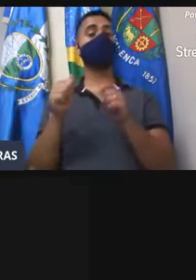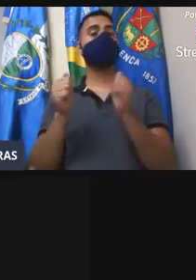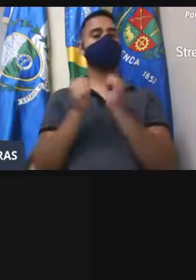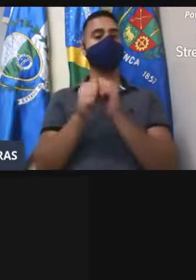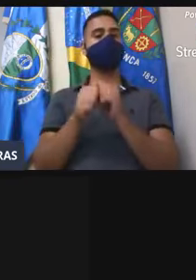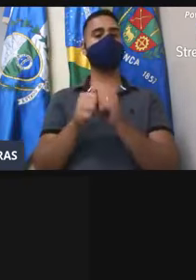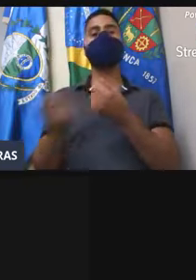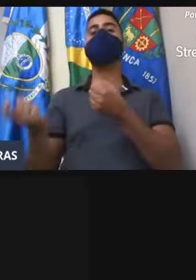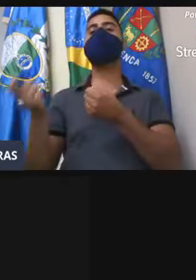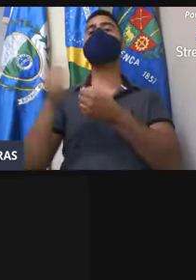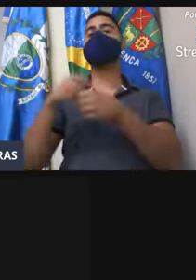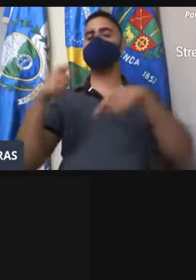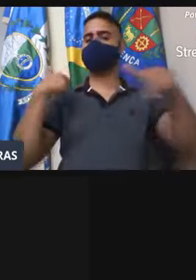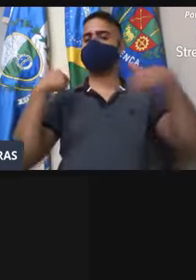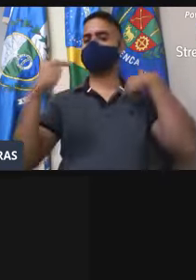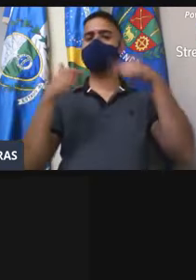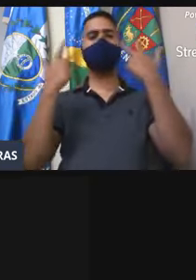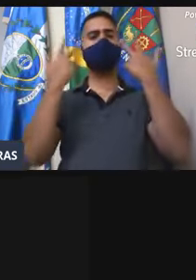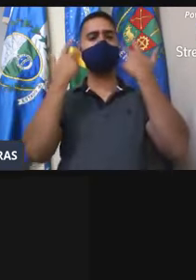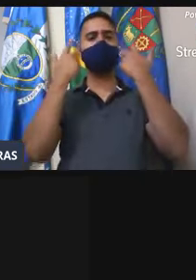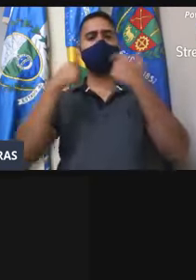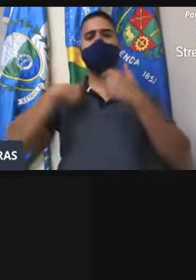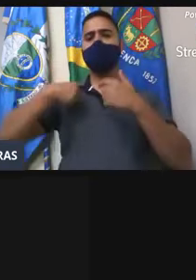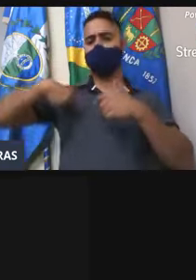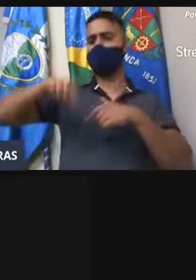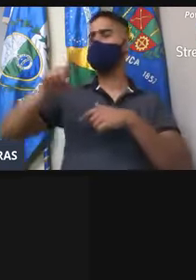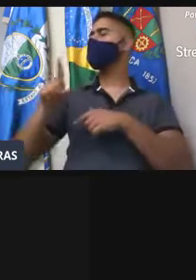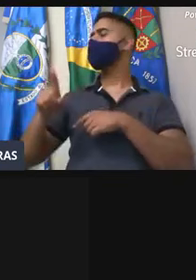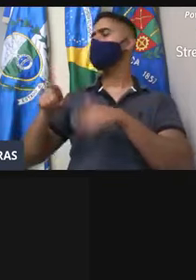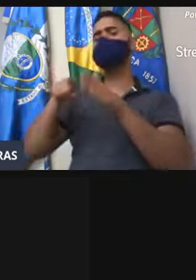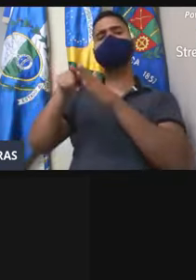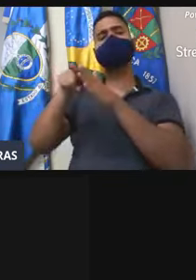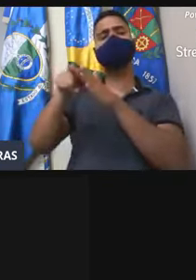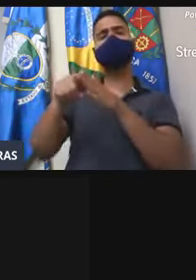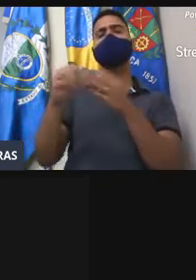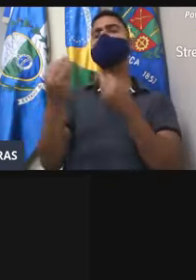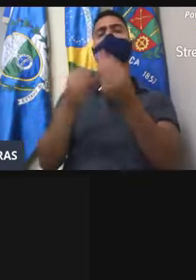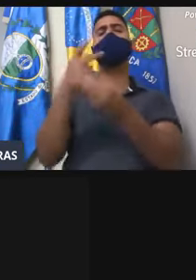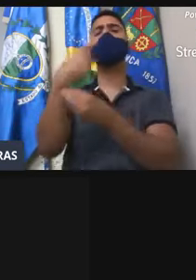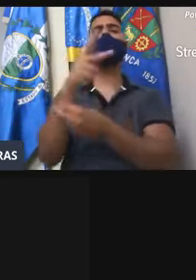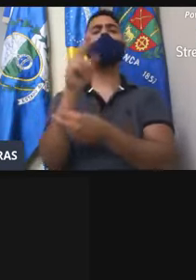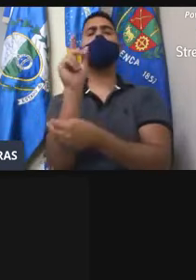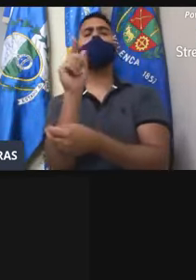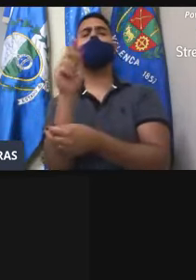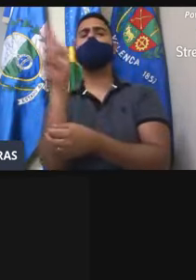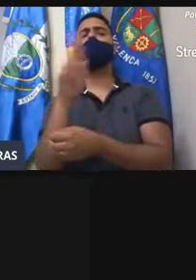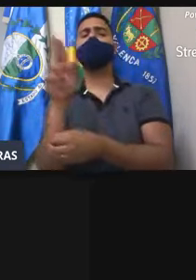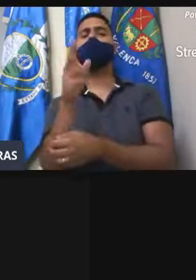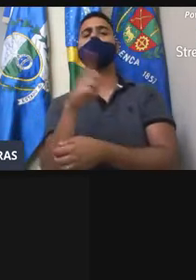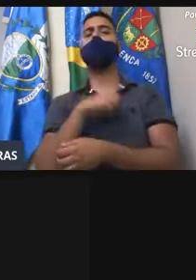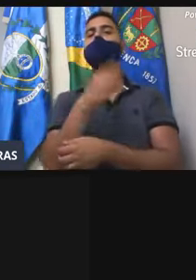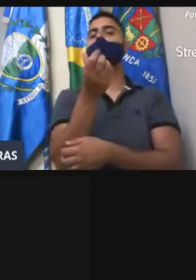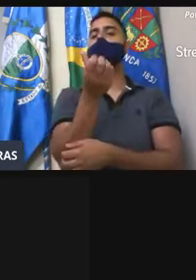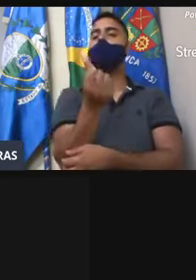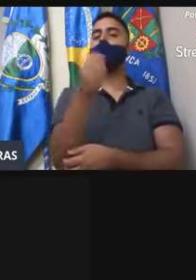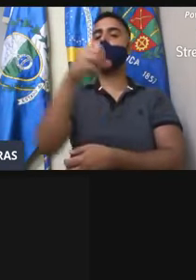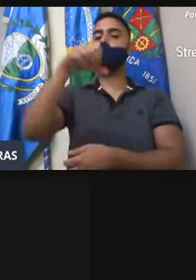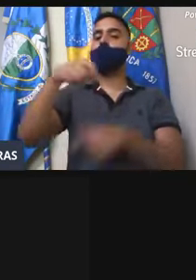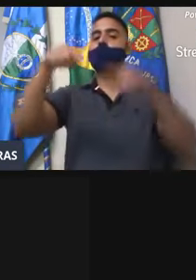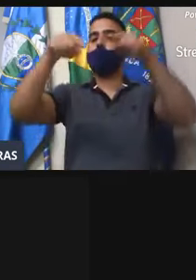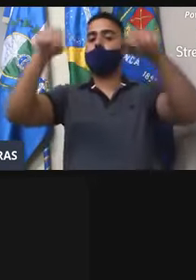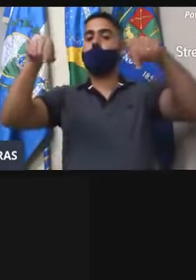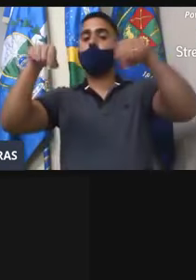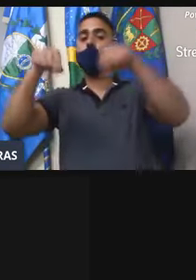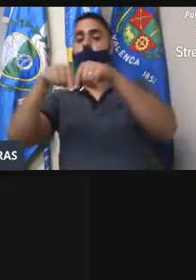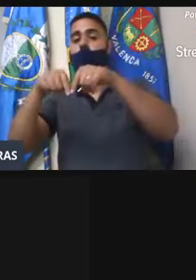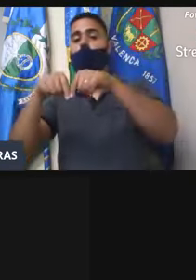Verde, retomou as atividades. Eu fui lá de perto fiscalizar como que seu dinheiro está sendo gasto. São 69 consultórios e eles